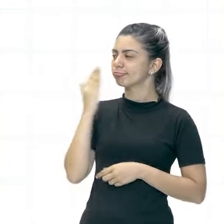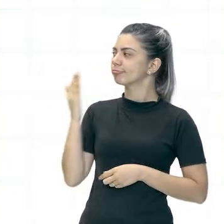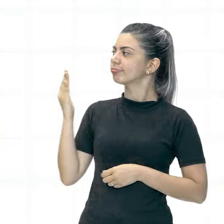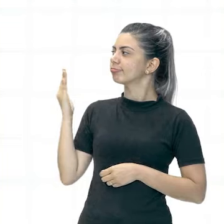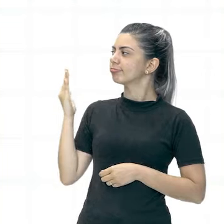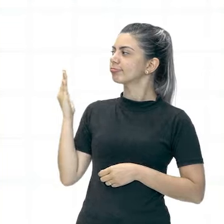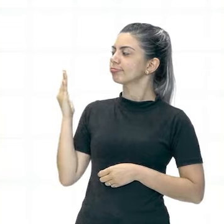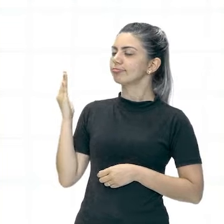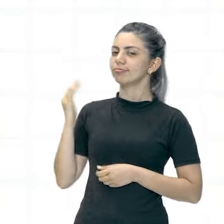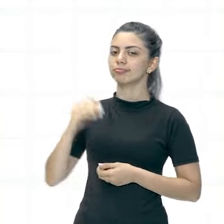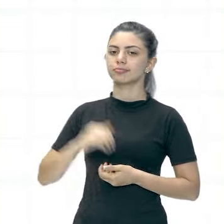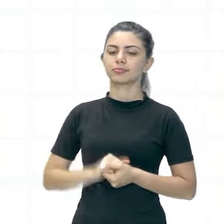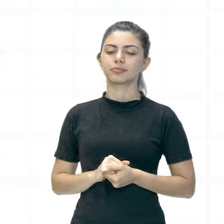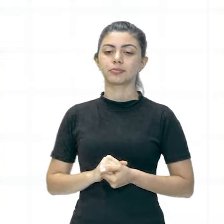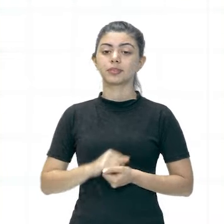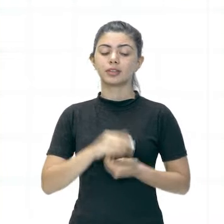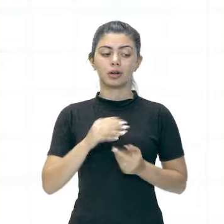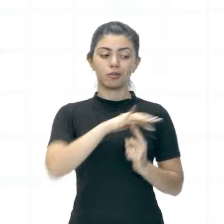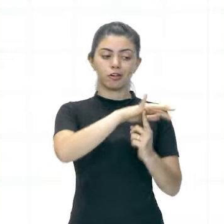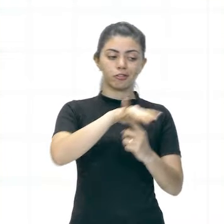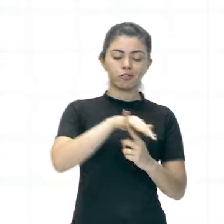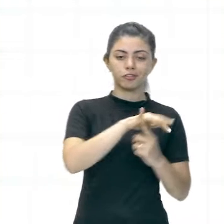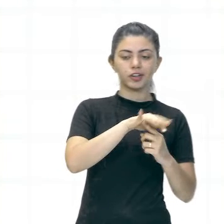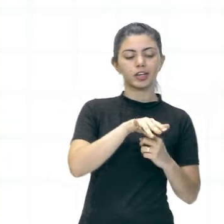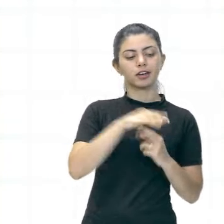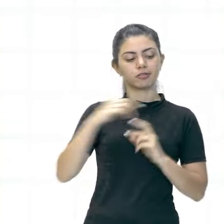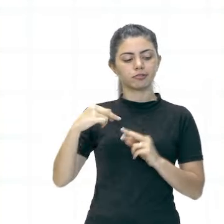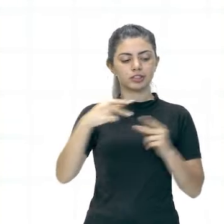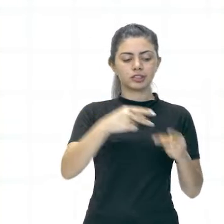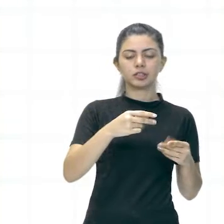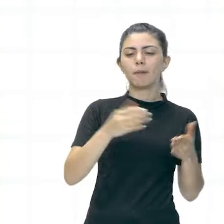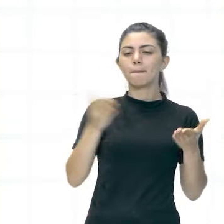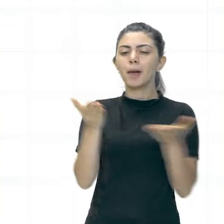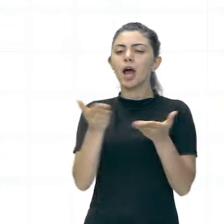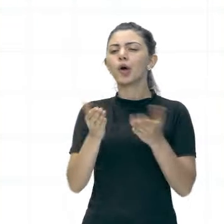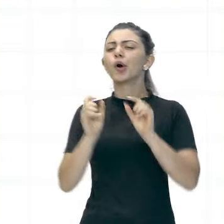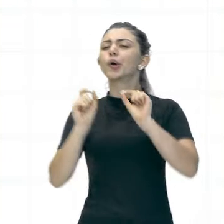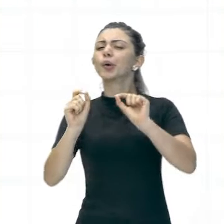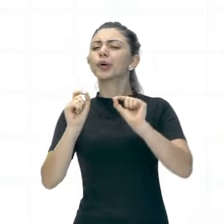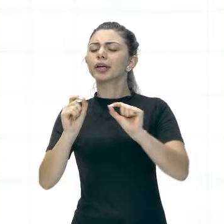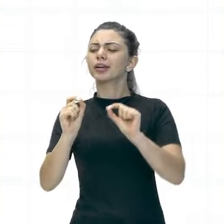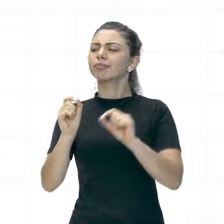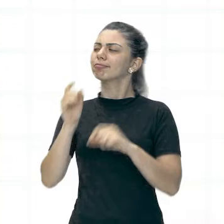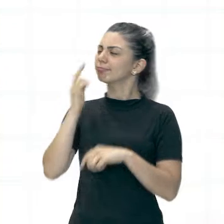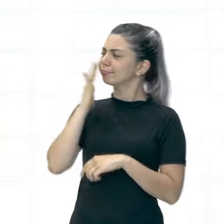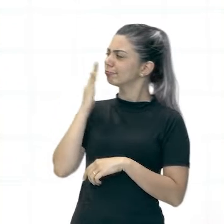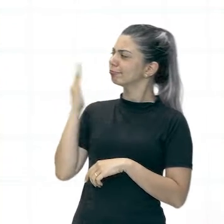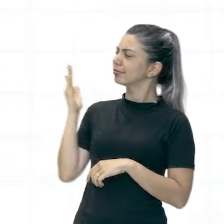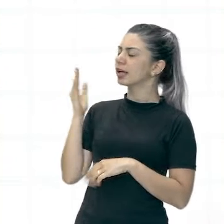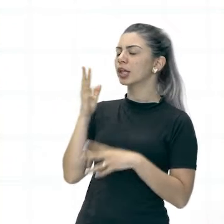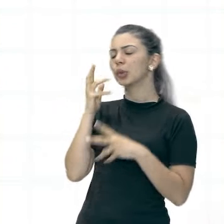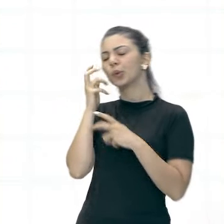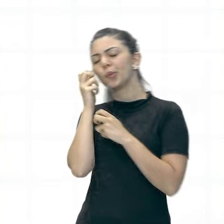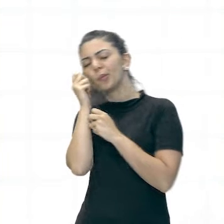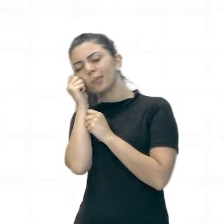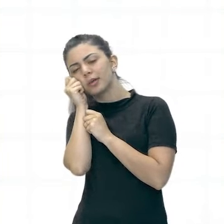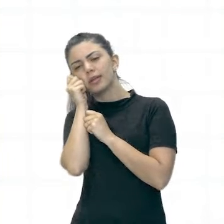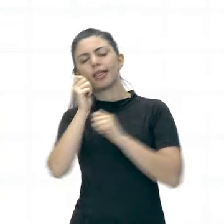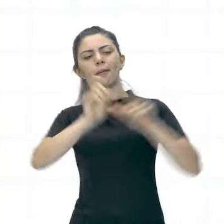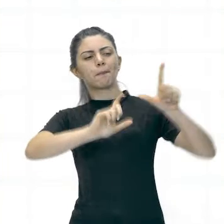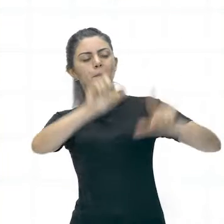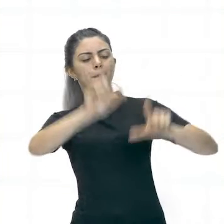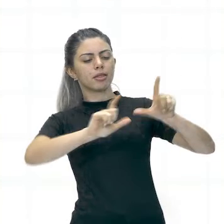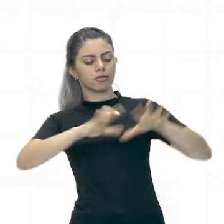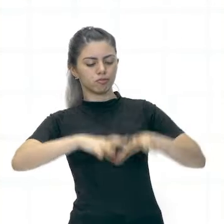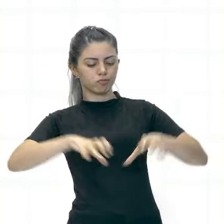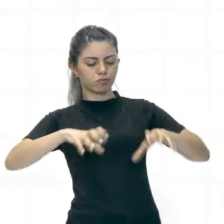deles, depois de que visitaram a feira. O Sammy está aqui dormindo, não é? Tem uma televisão aqui na frente dele, está aqui no